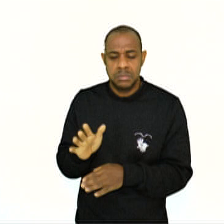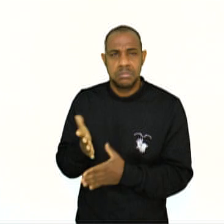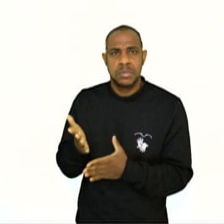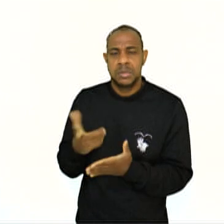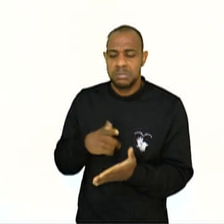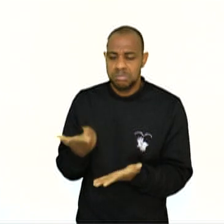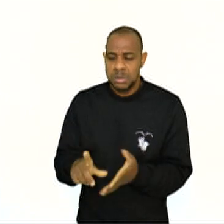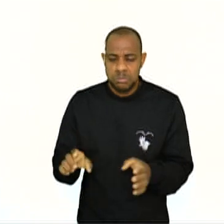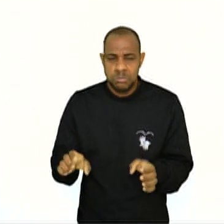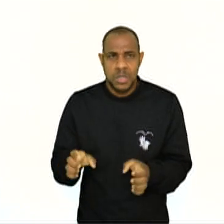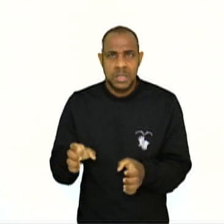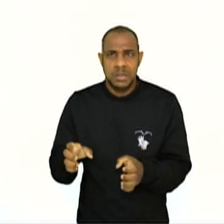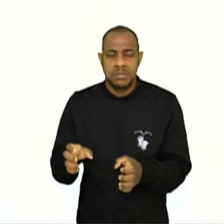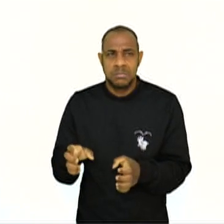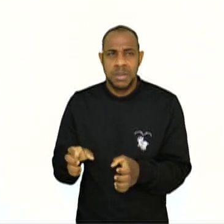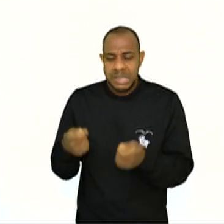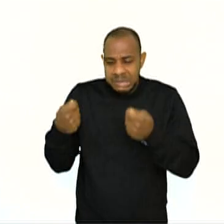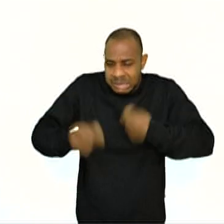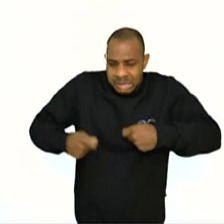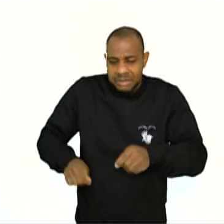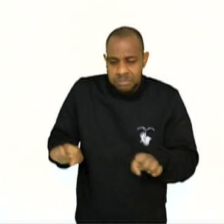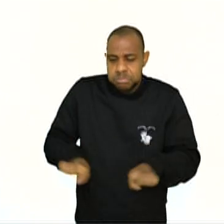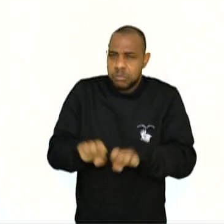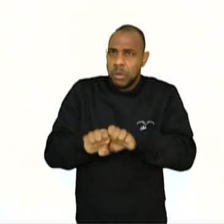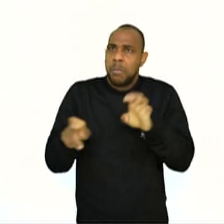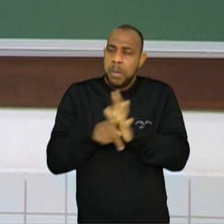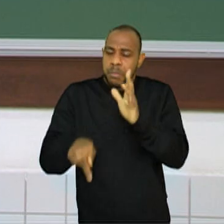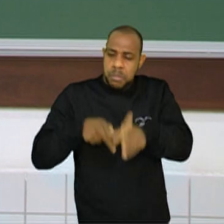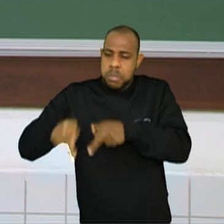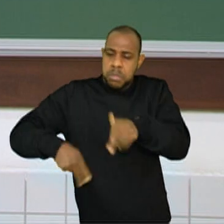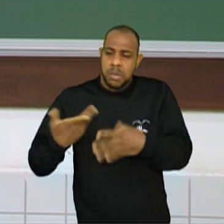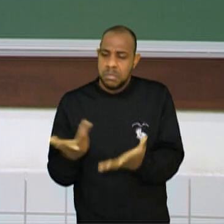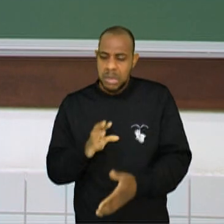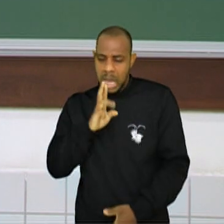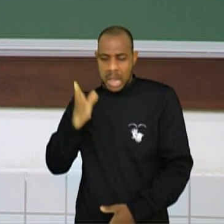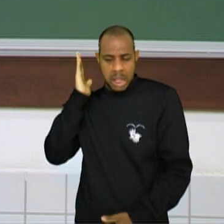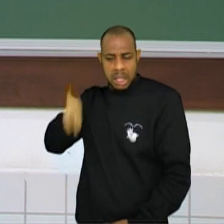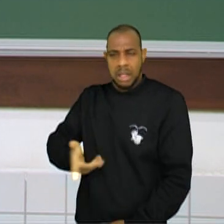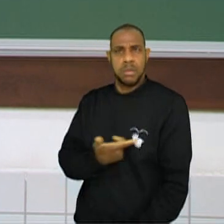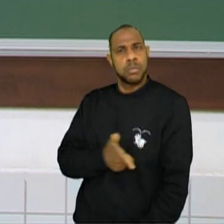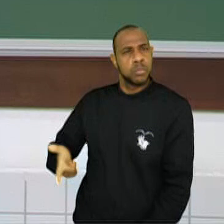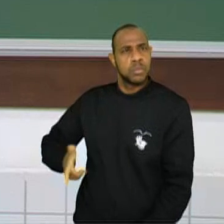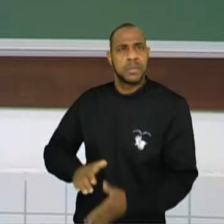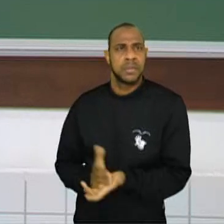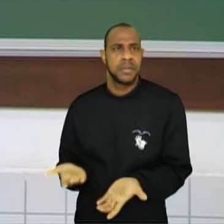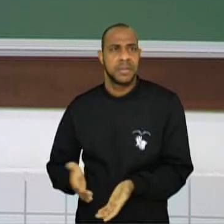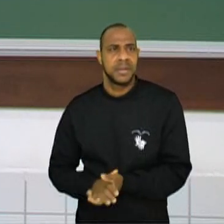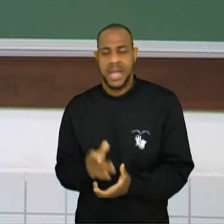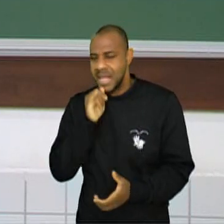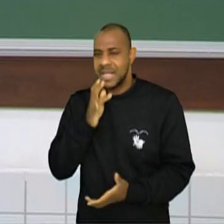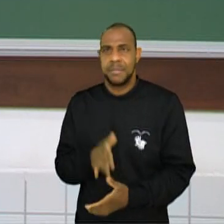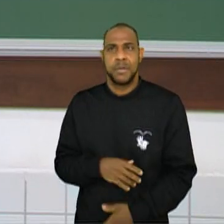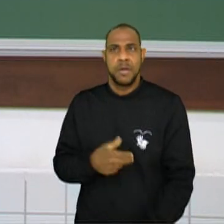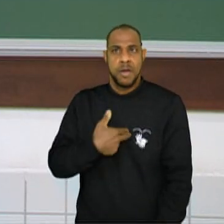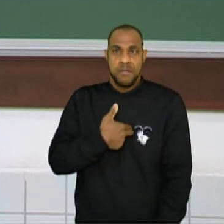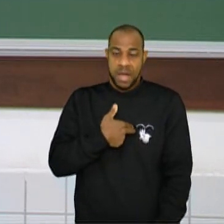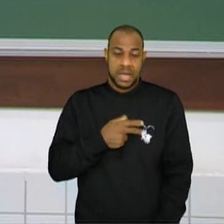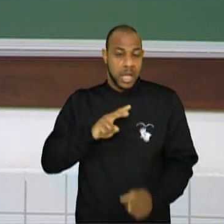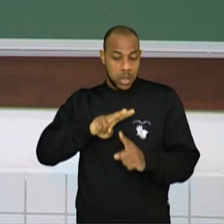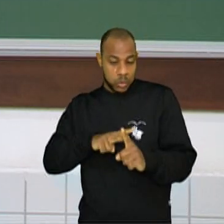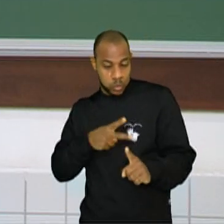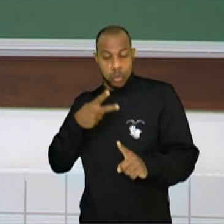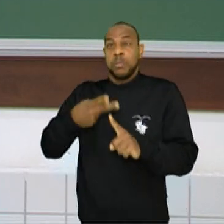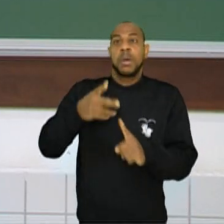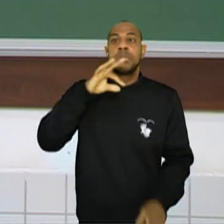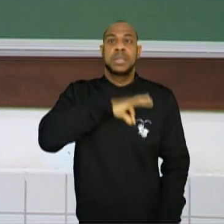estrutural do país. A longo prazo, podem ser até negativas para a população. O Vargas, por exemplo, dobrou o salário mínimo. É legal dobrar